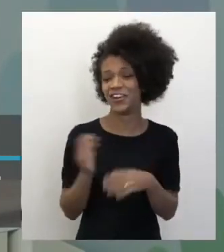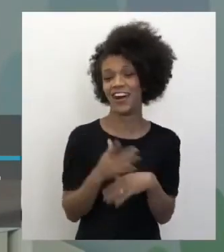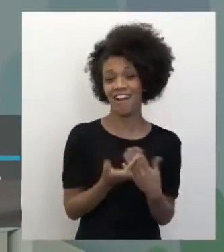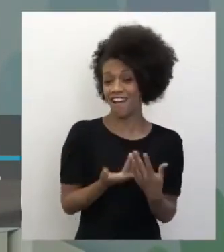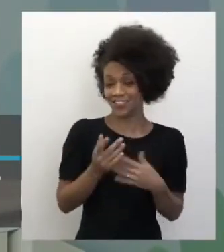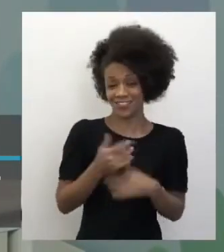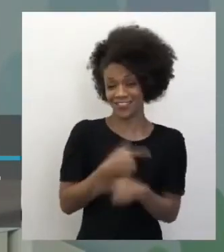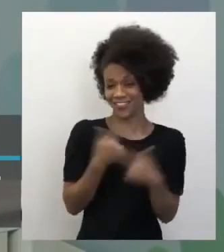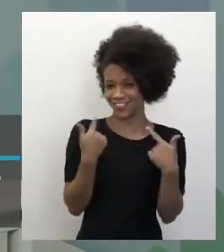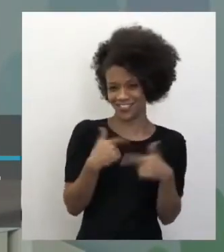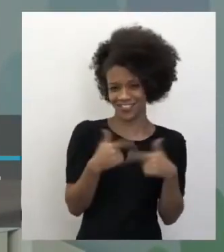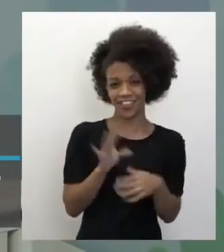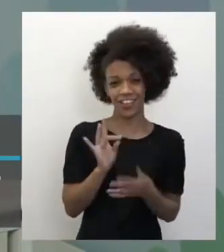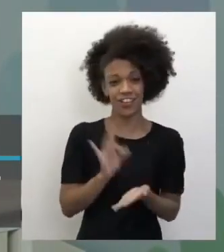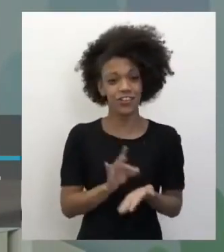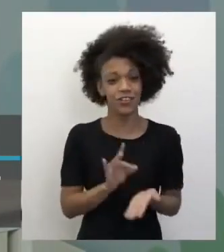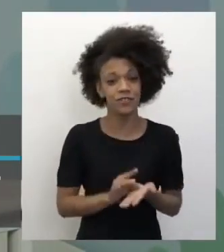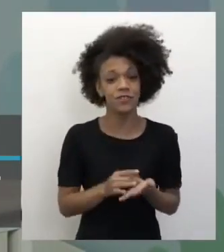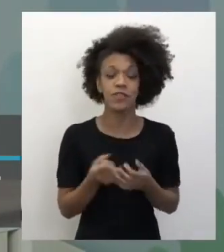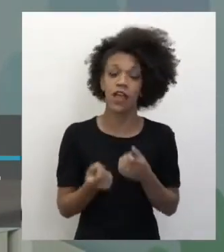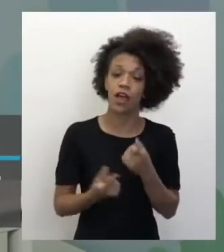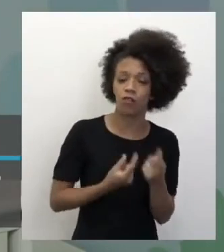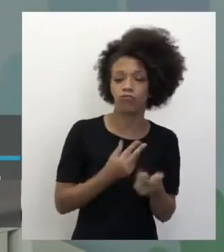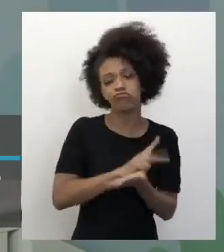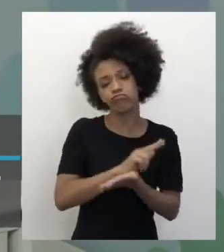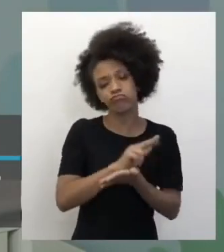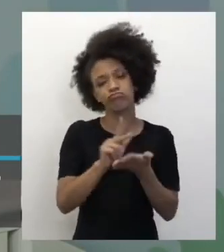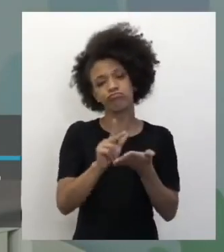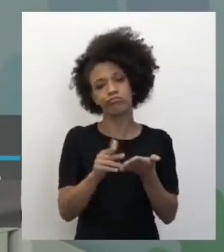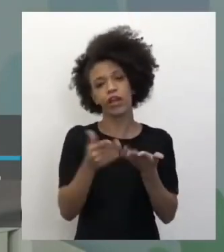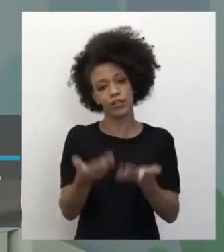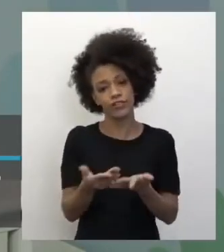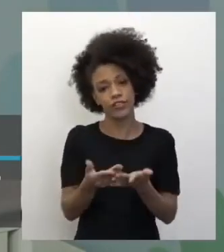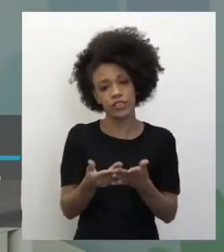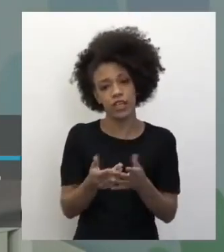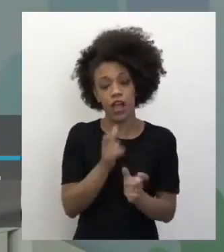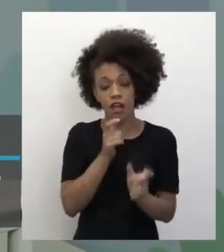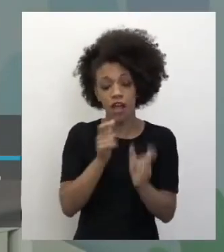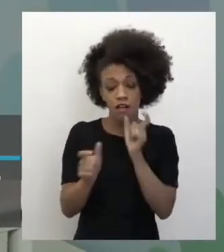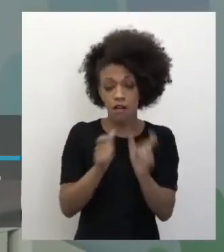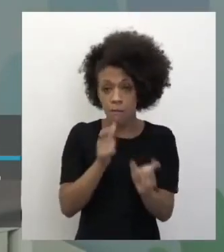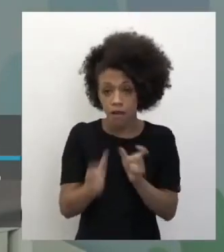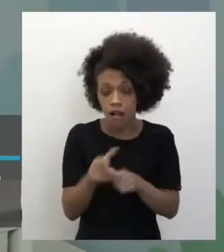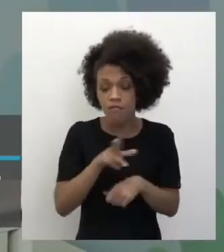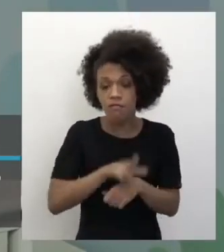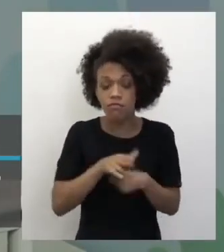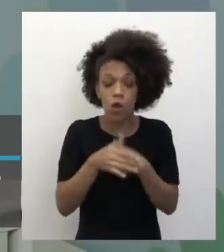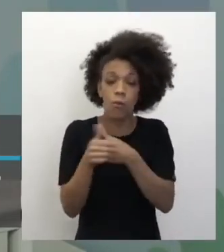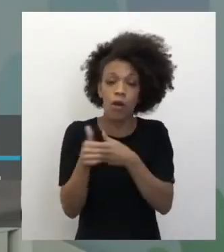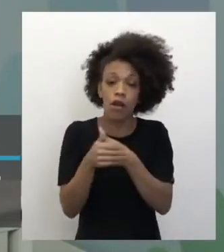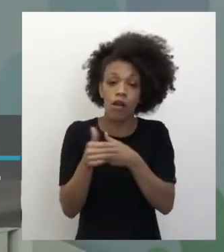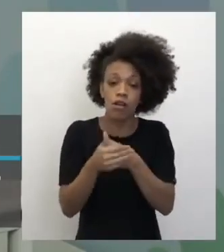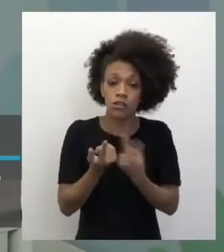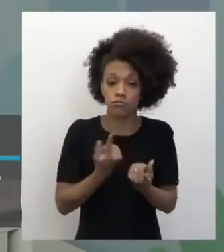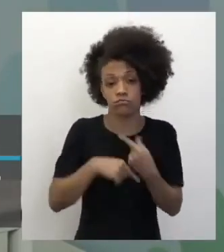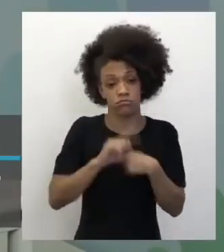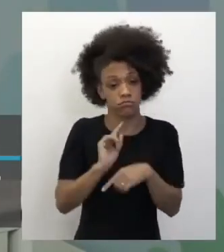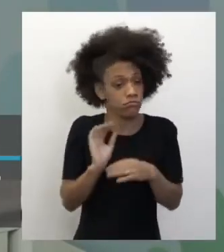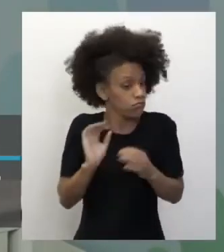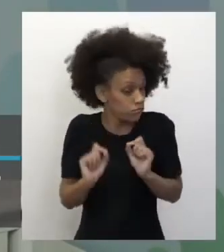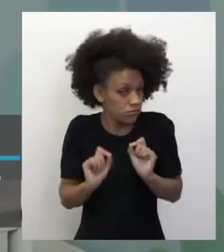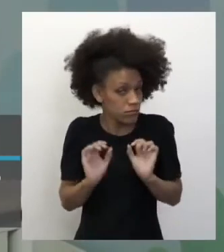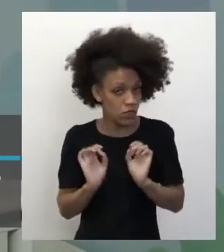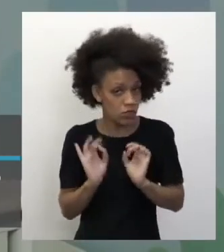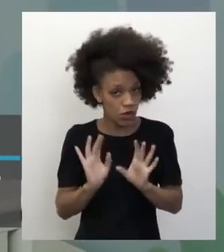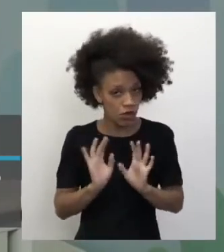É justamente isso que a Andréia disse. Uma das variedades é você imprimir a afetividade ali e transformar a palavra por conta disso,